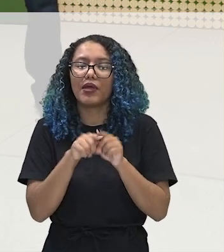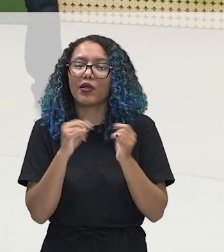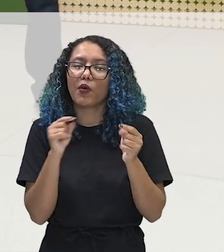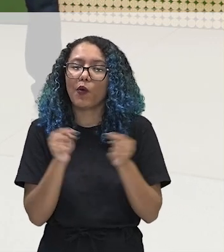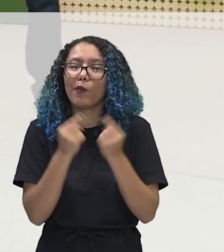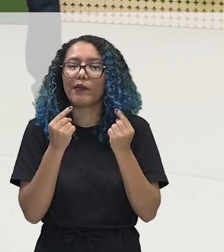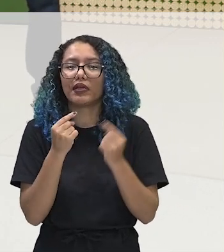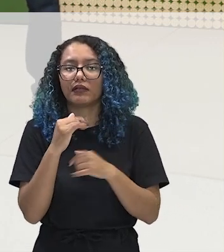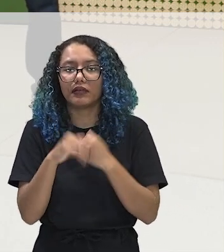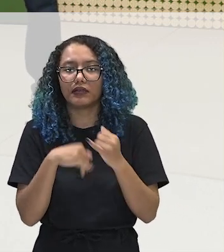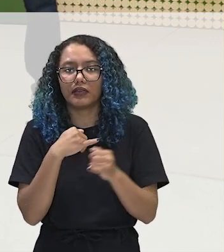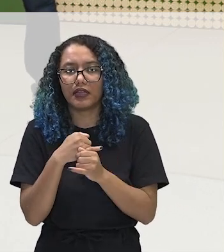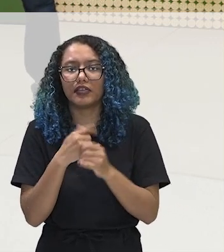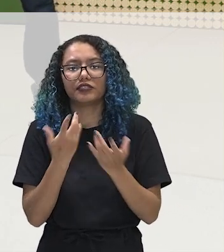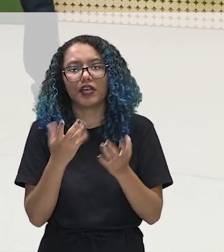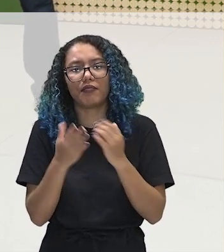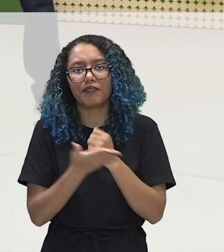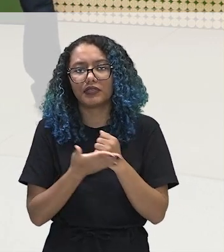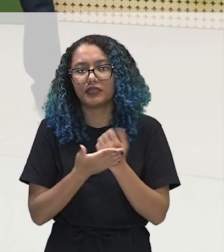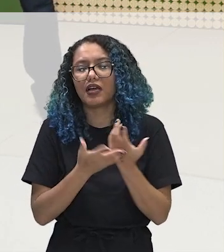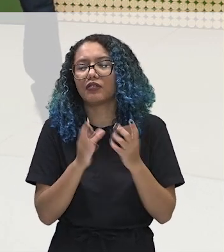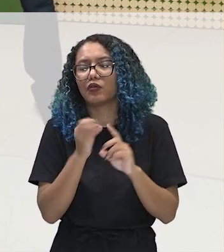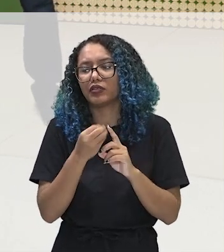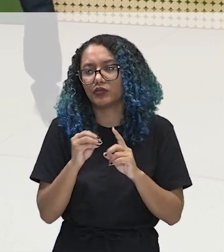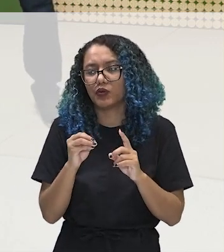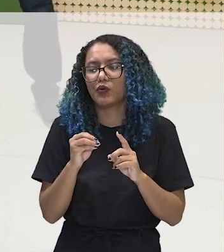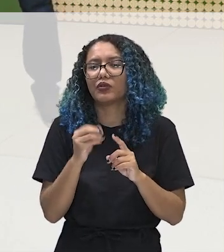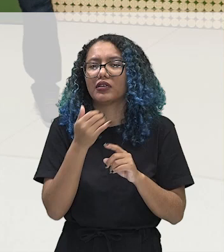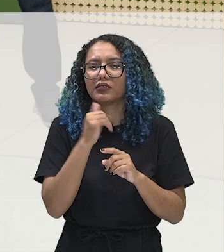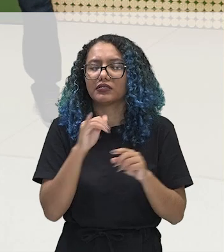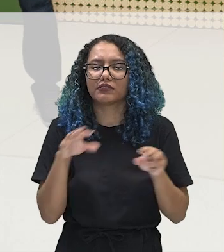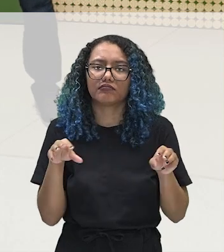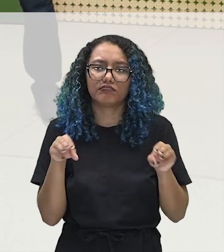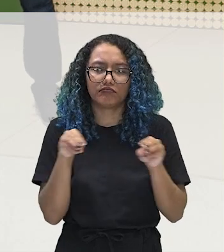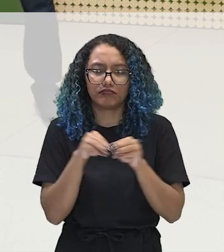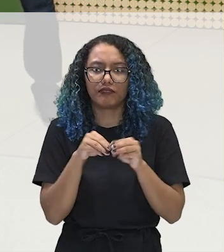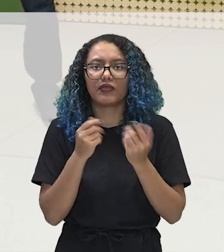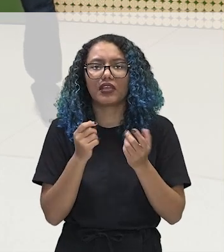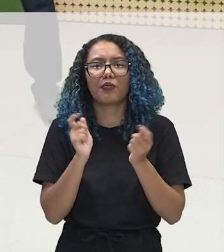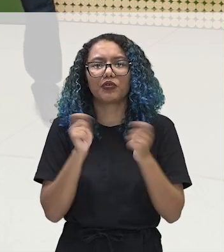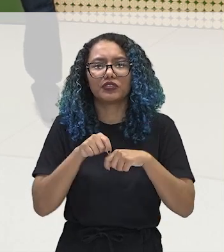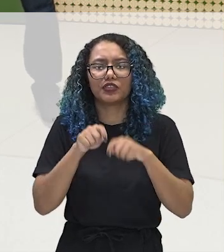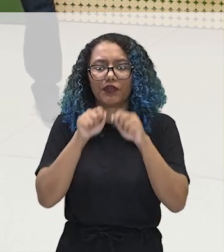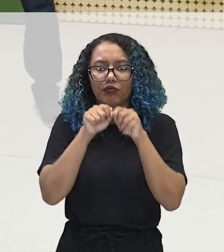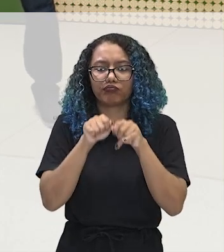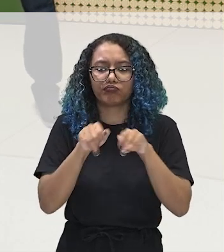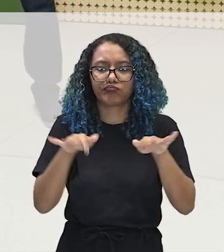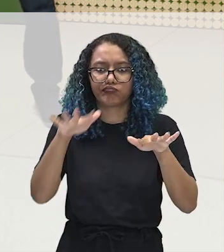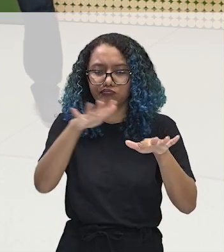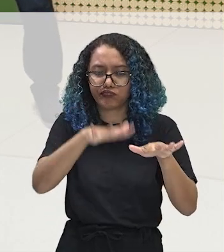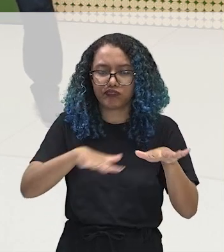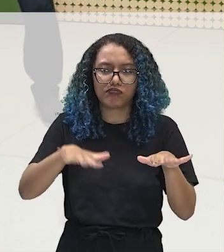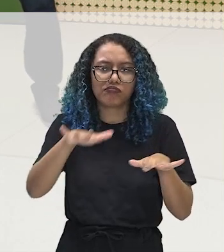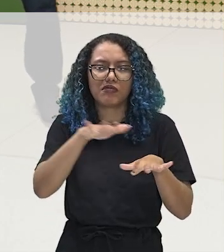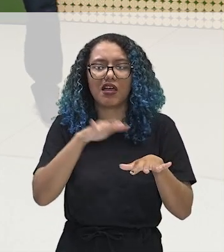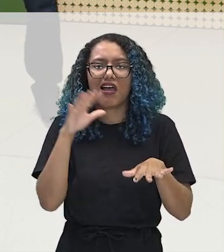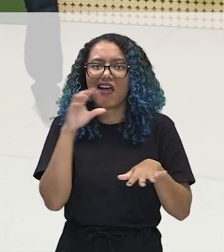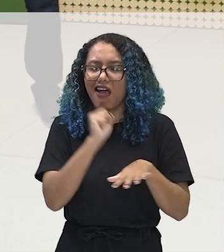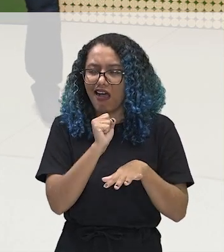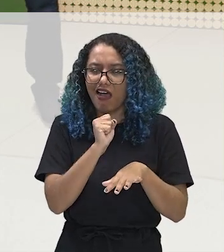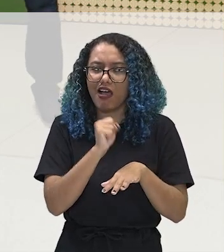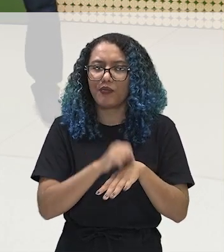ondas eletromagnéticas, que conseguem se propagar no espaço muito rápido e levando